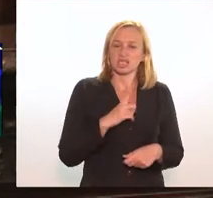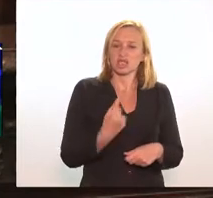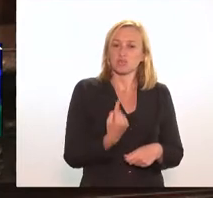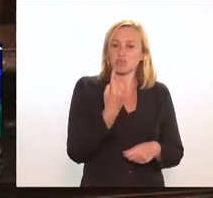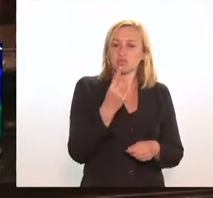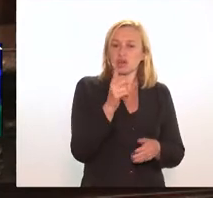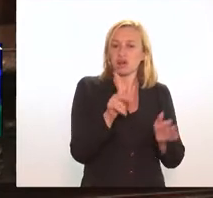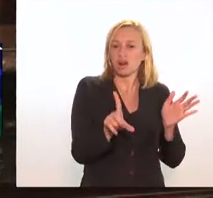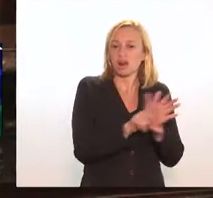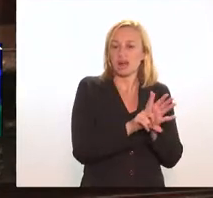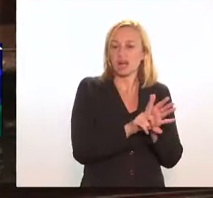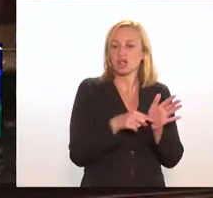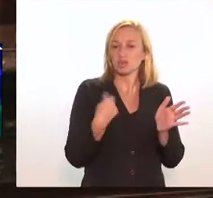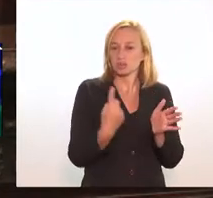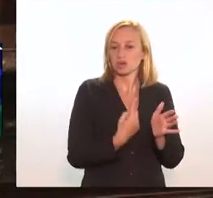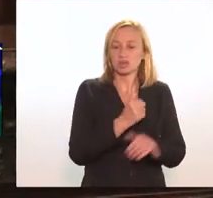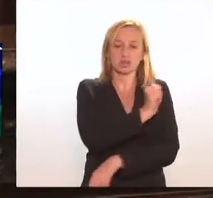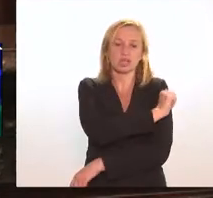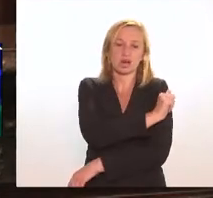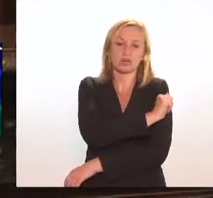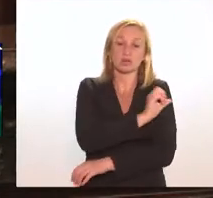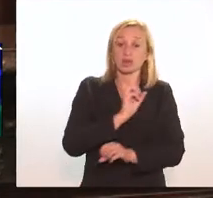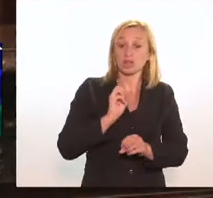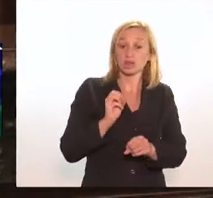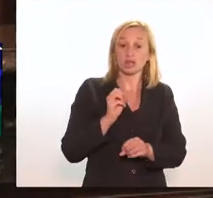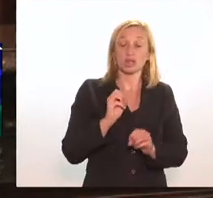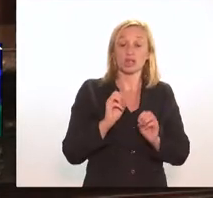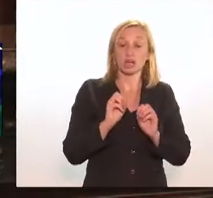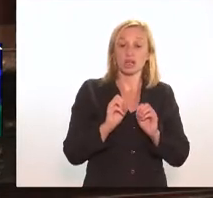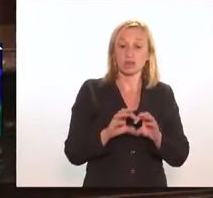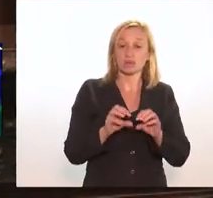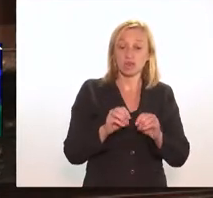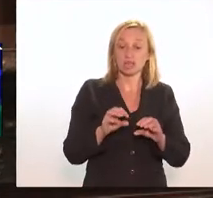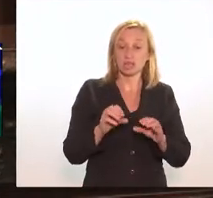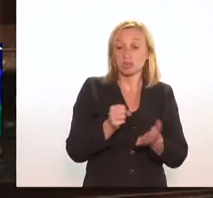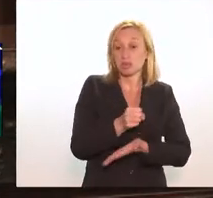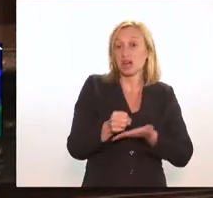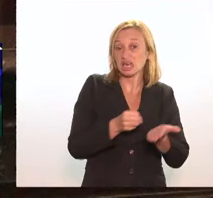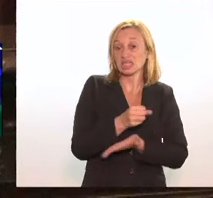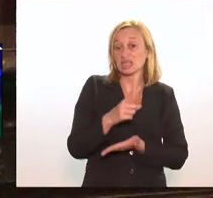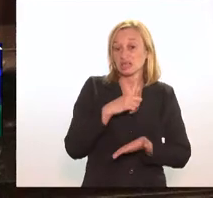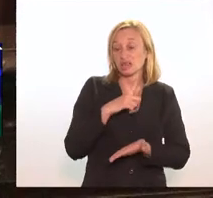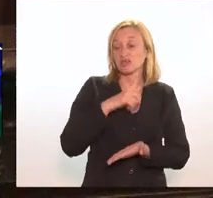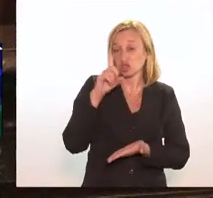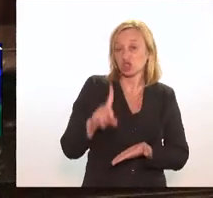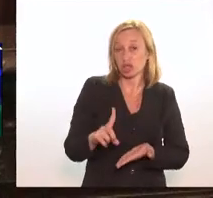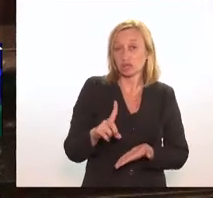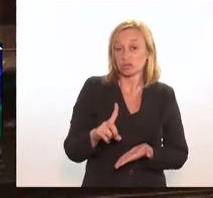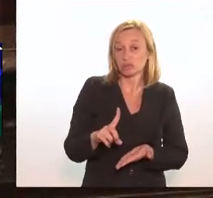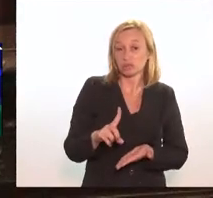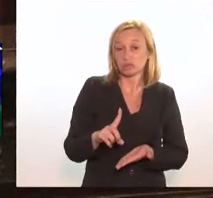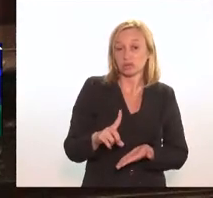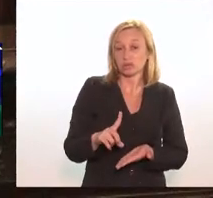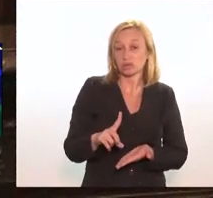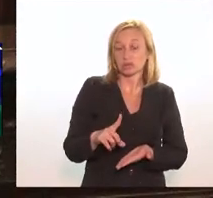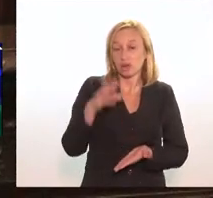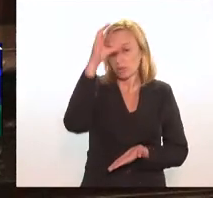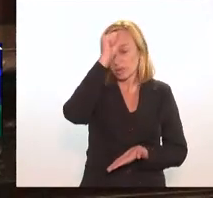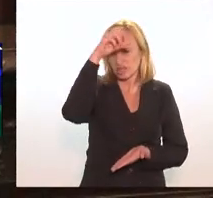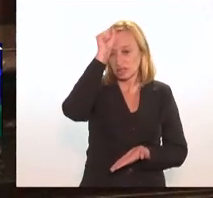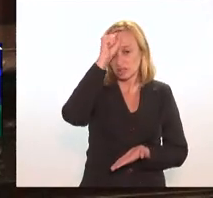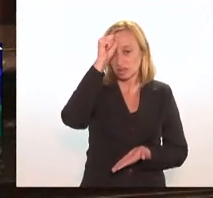nossos estudantes da educação básica e mesmo da educação superior têm garantia, têm direito ao